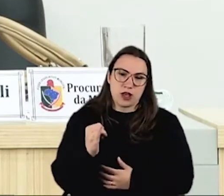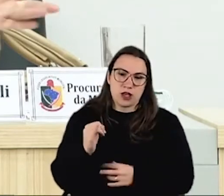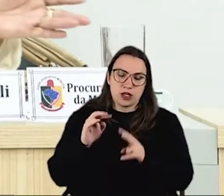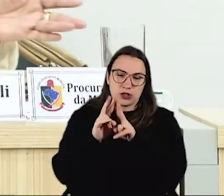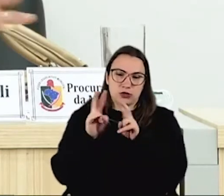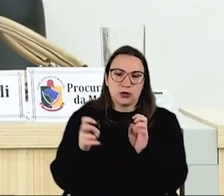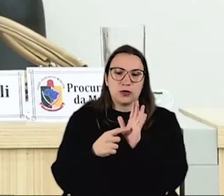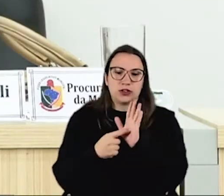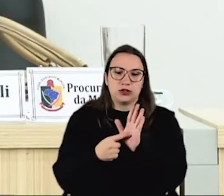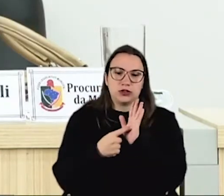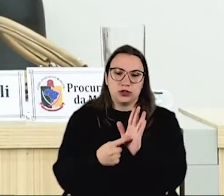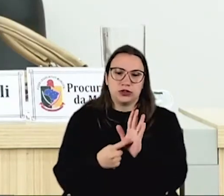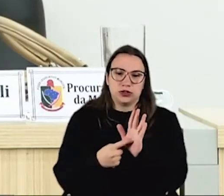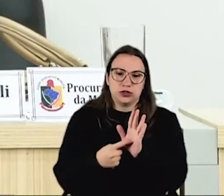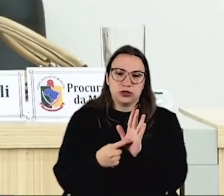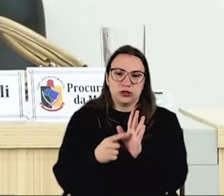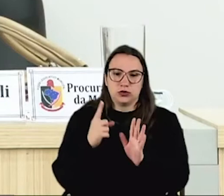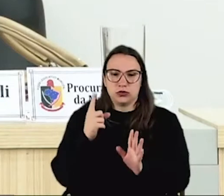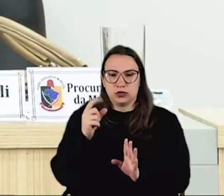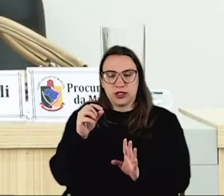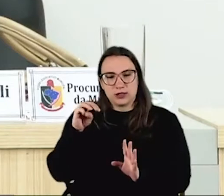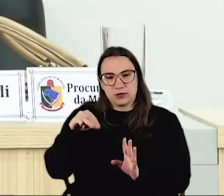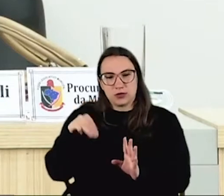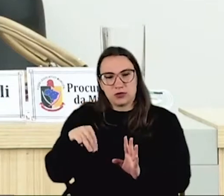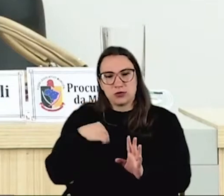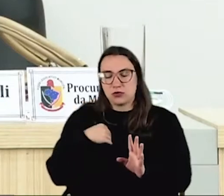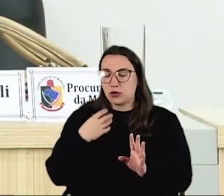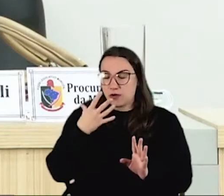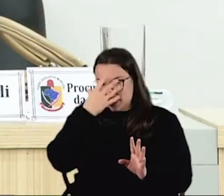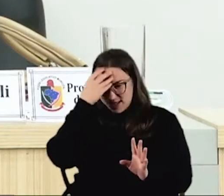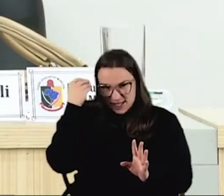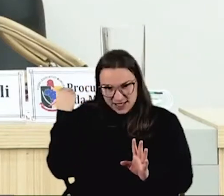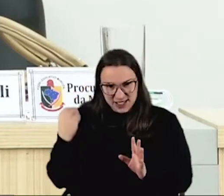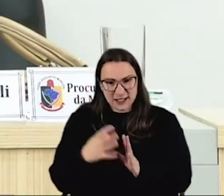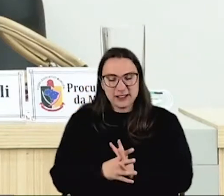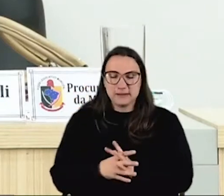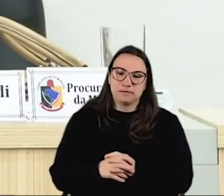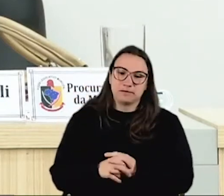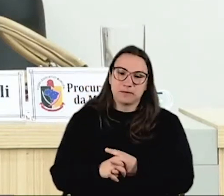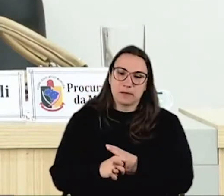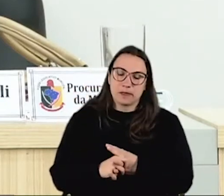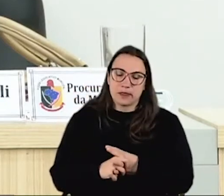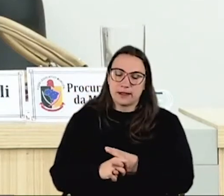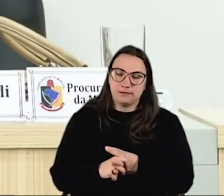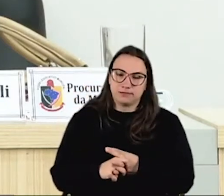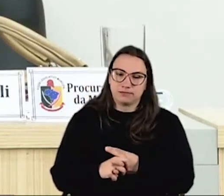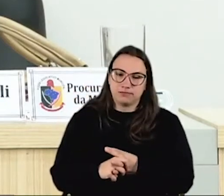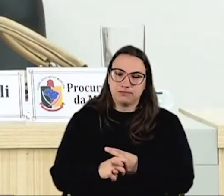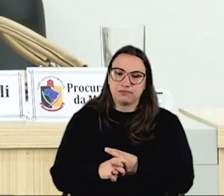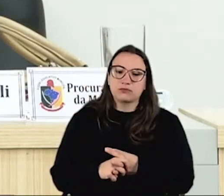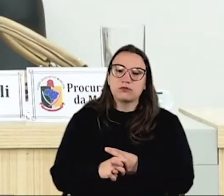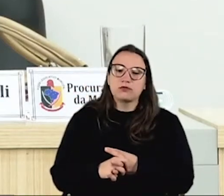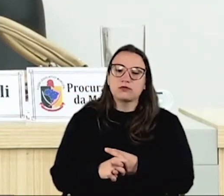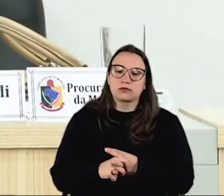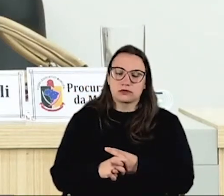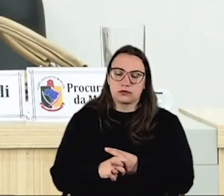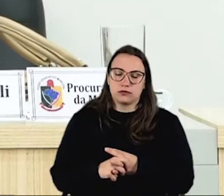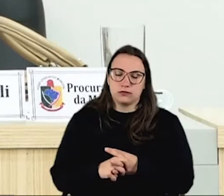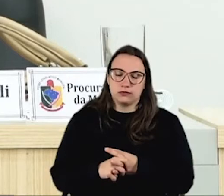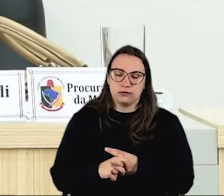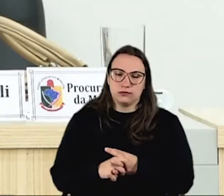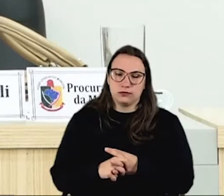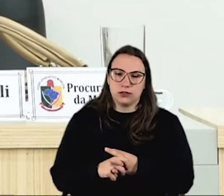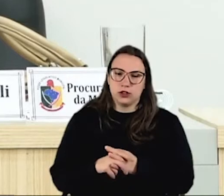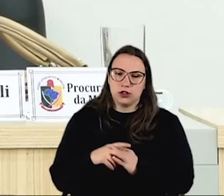que eu deveria ter falado nos 10 minutos, mas eu acabei me empolgando com outras coisas e esqueci de fazer o comentário. Quando